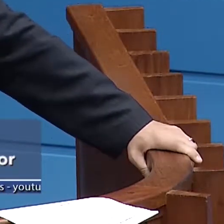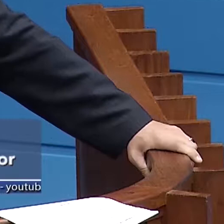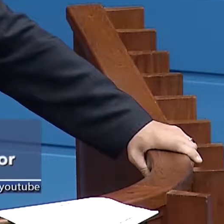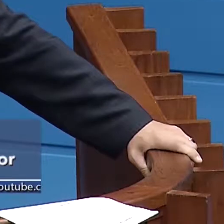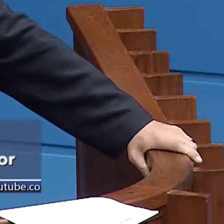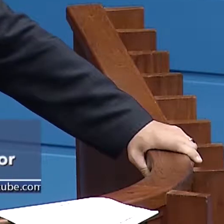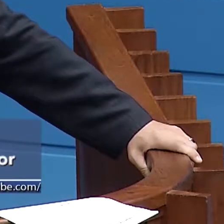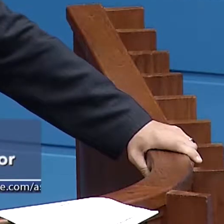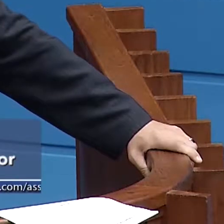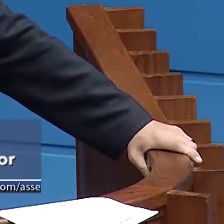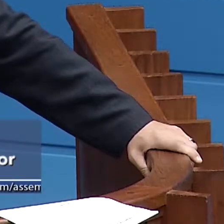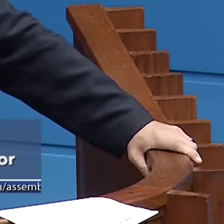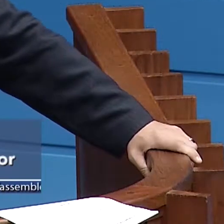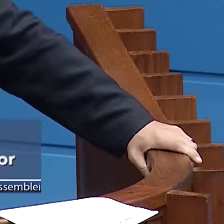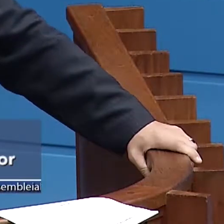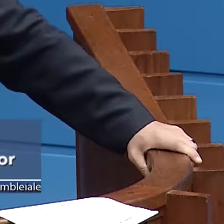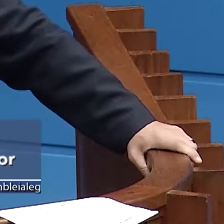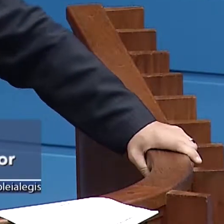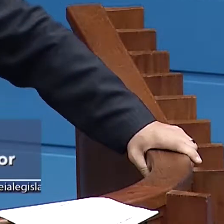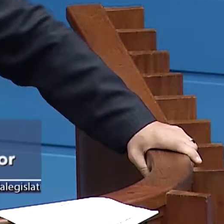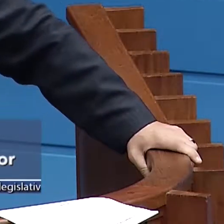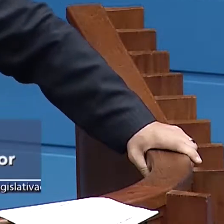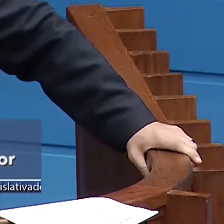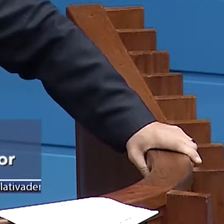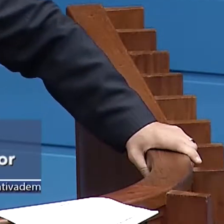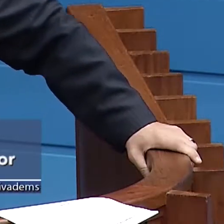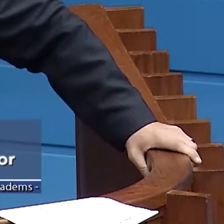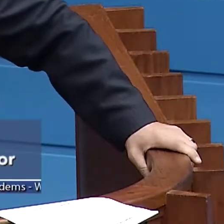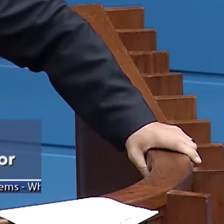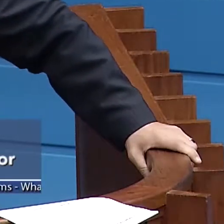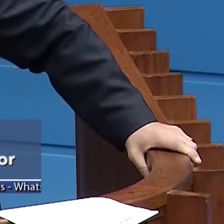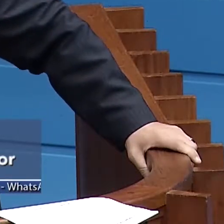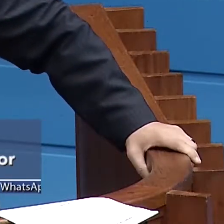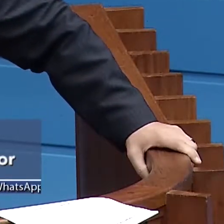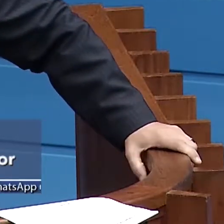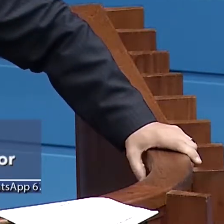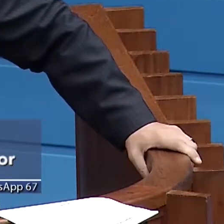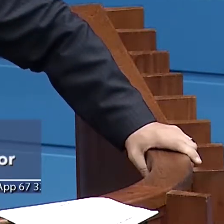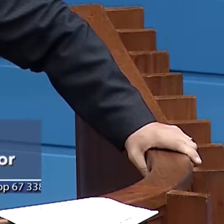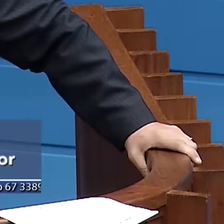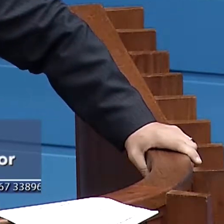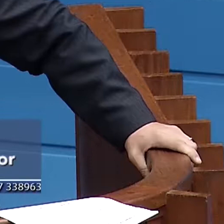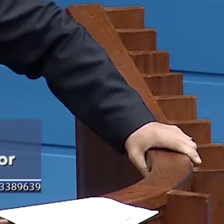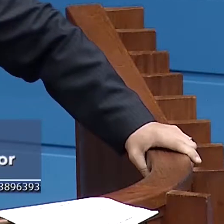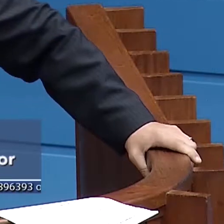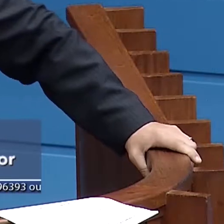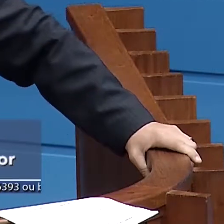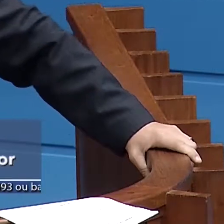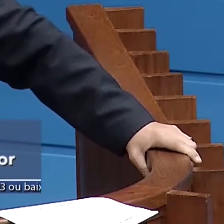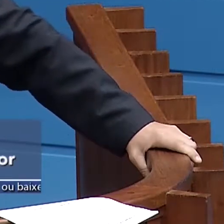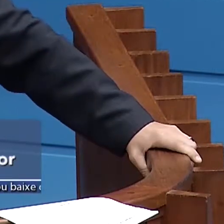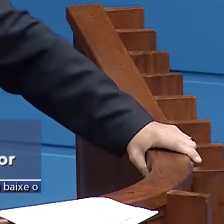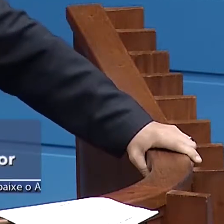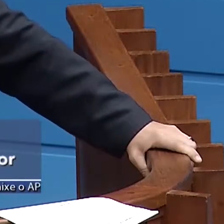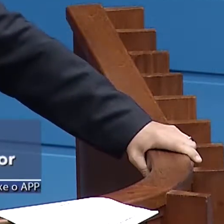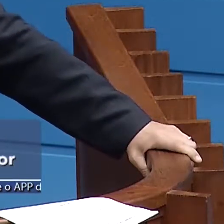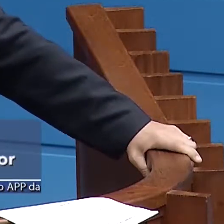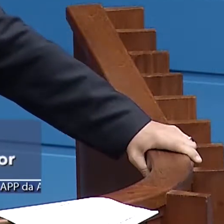pesquisa nas universidades e esse financiamento gira em torno de